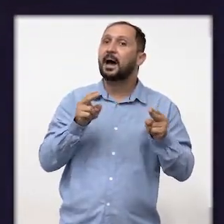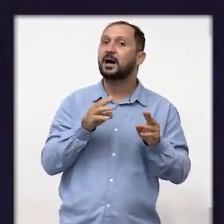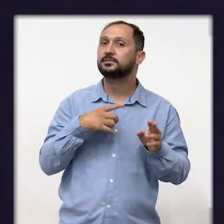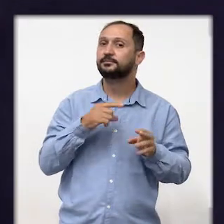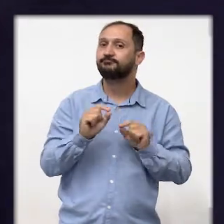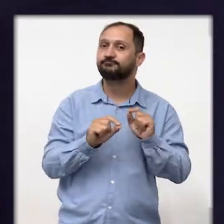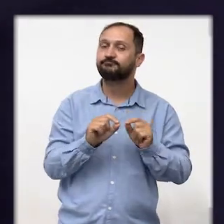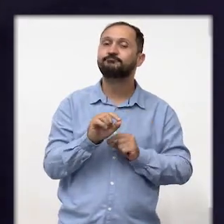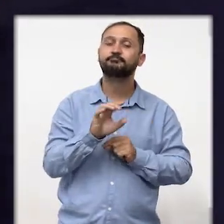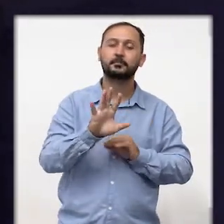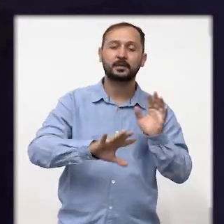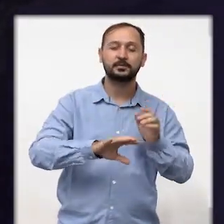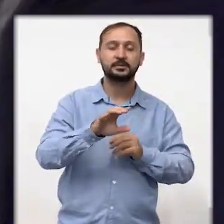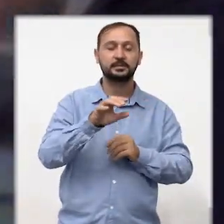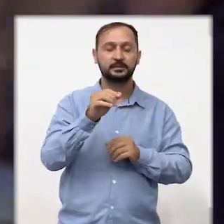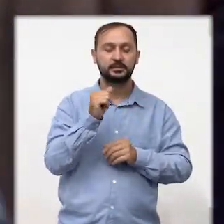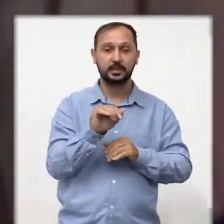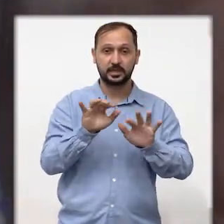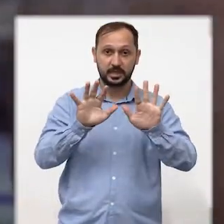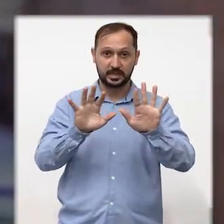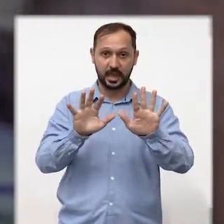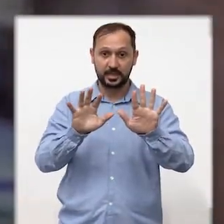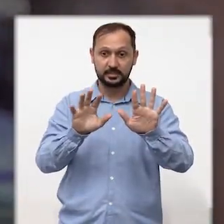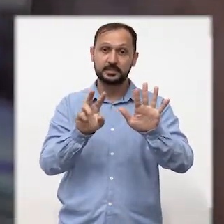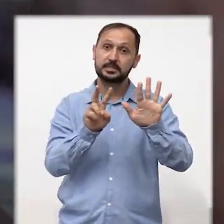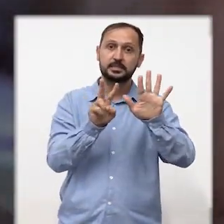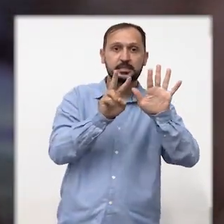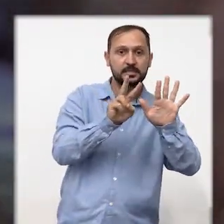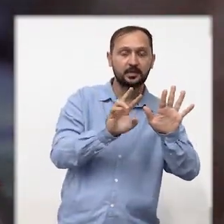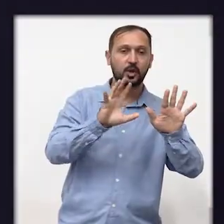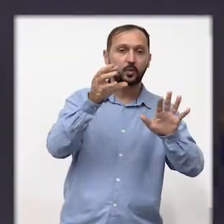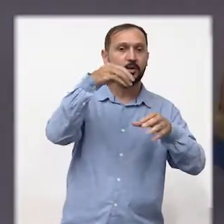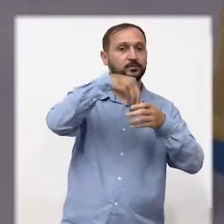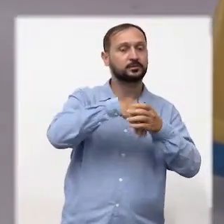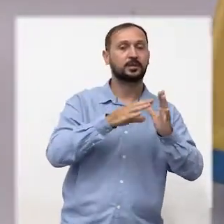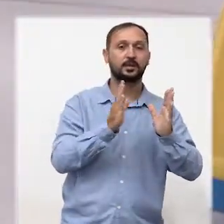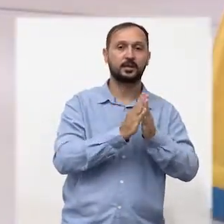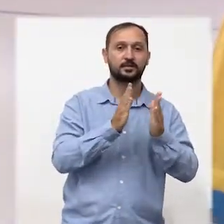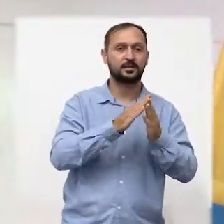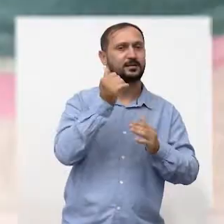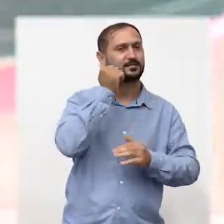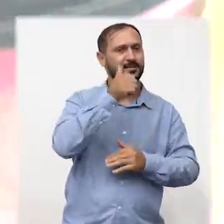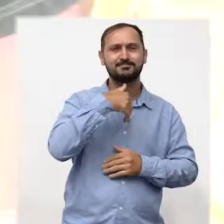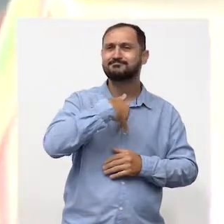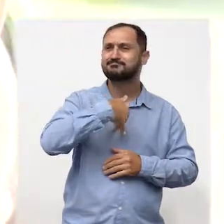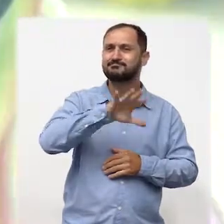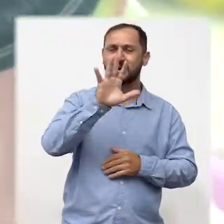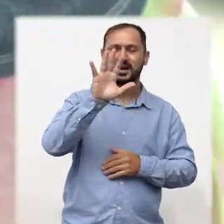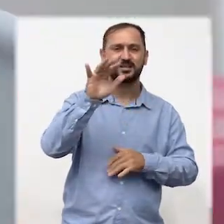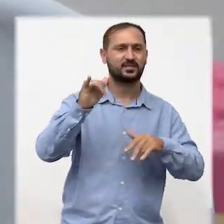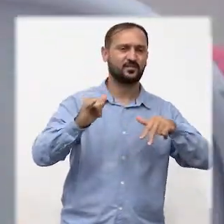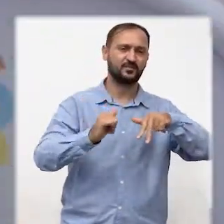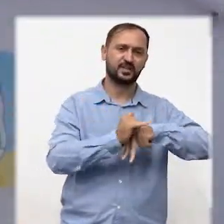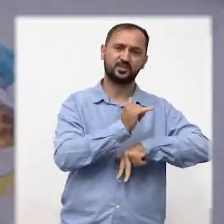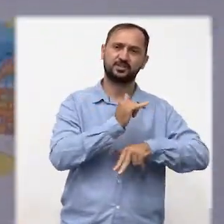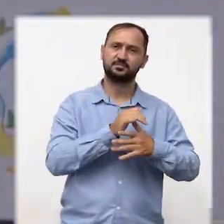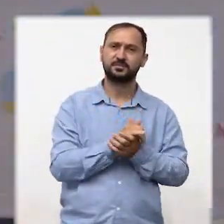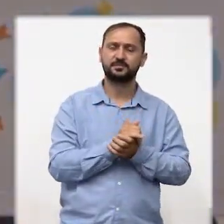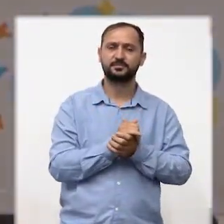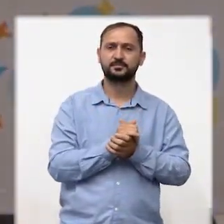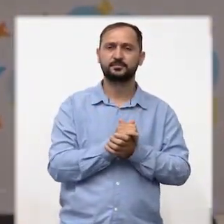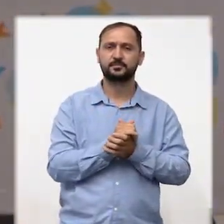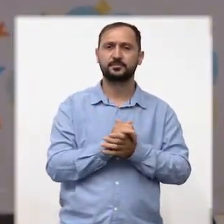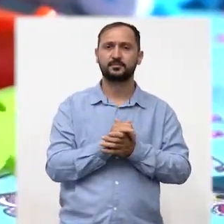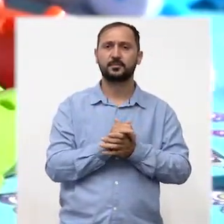com 7 de cada 10 casos ocorrendo em casa, sendo as meninas o maior número de vítimas.